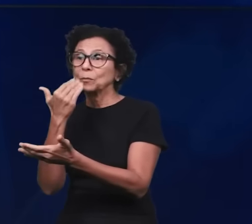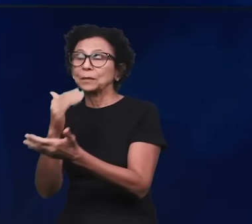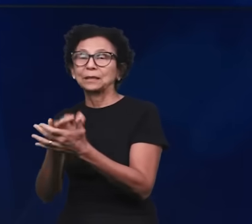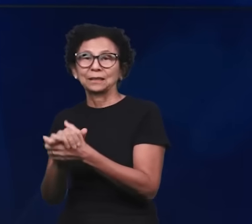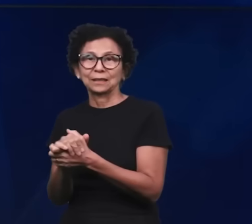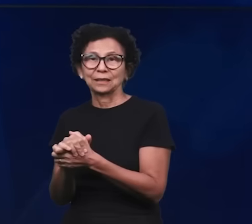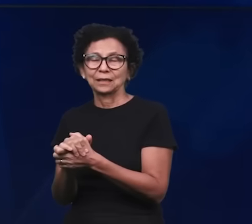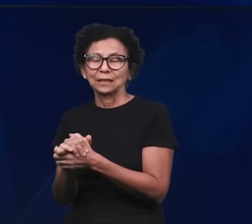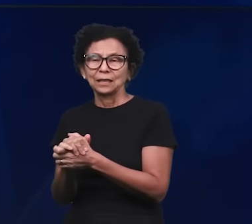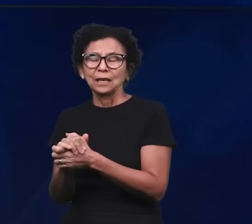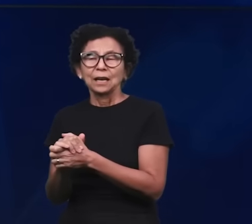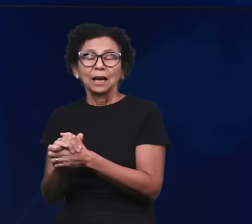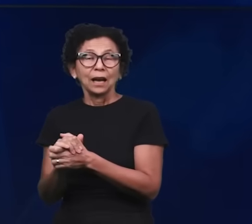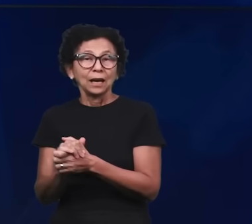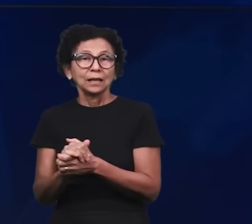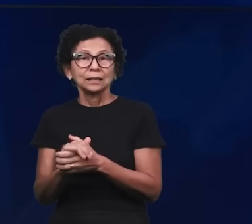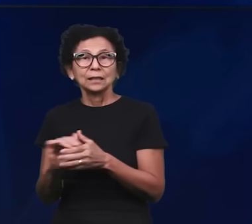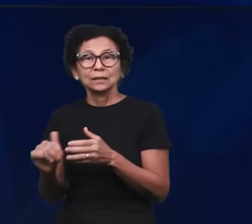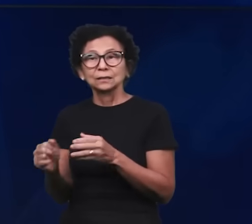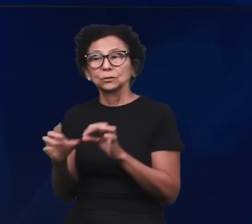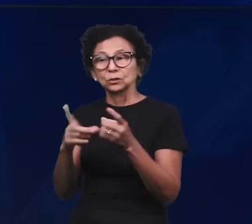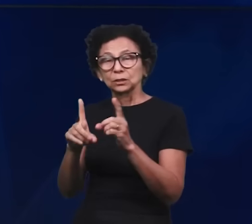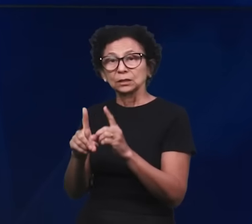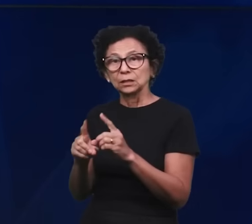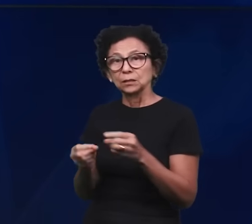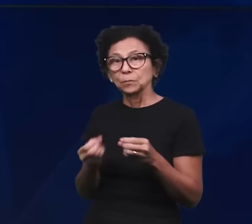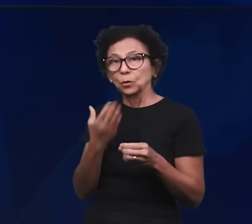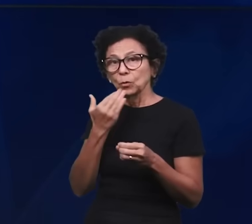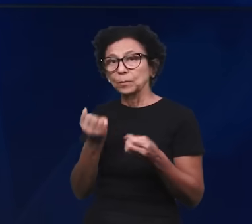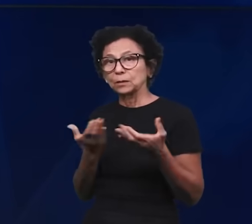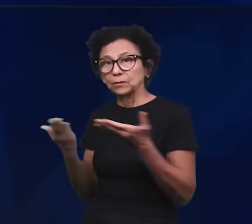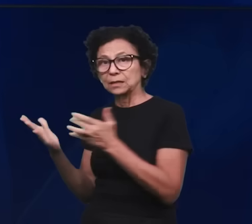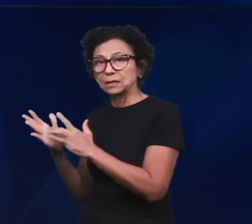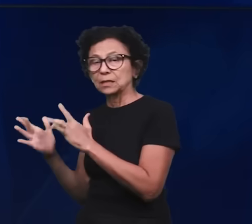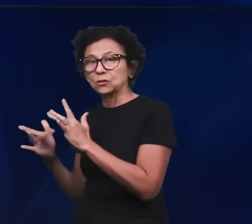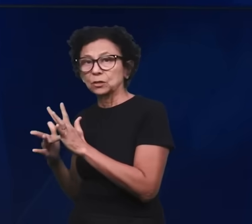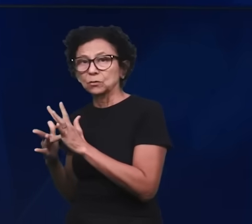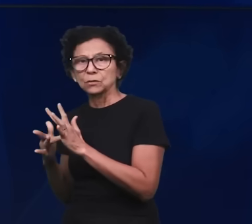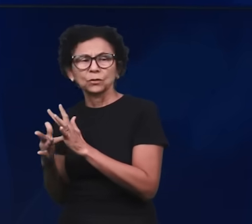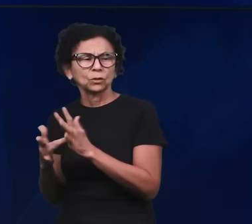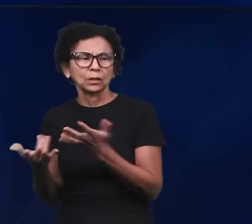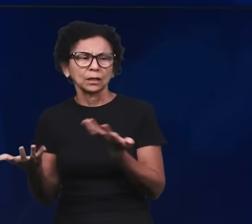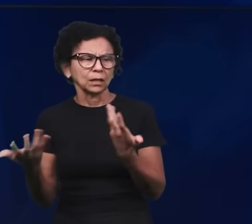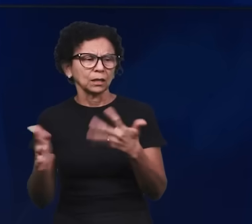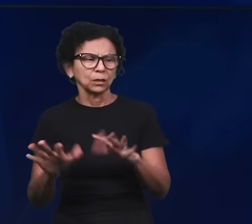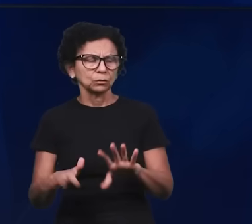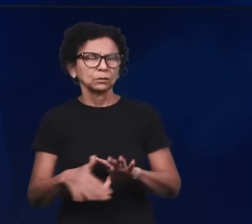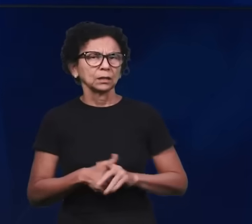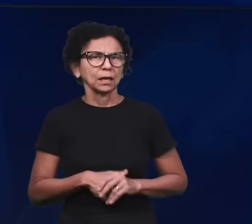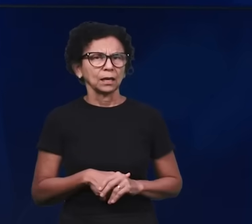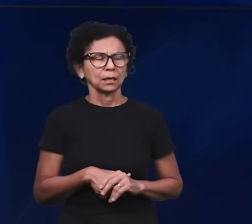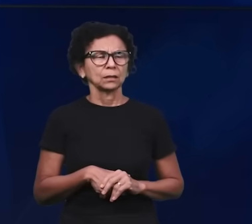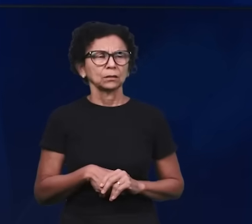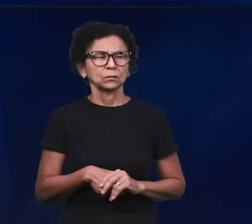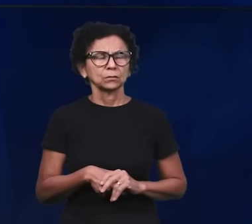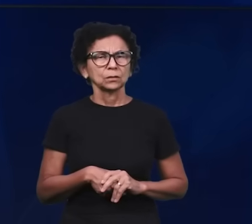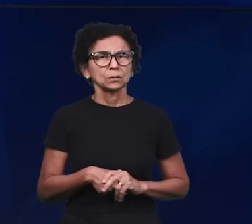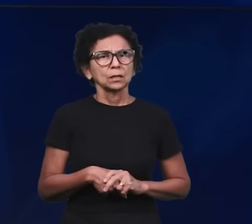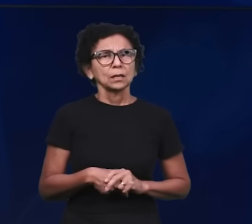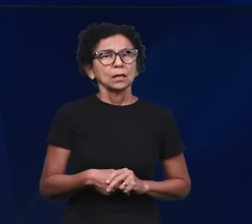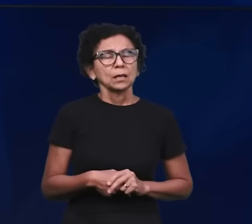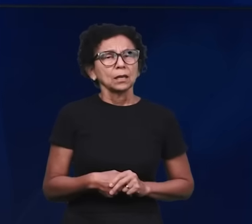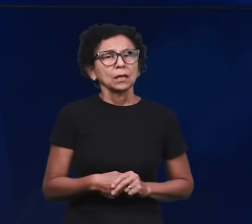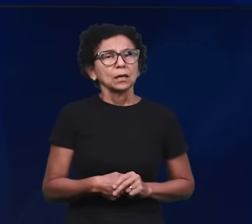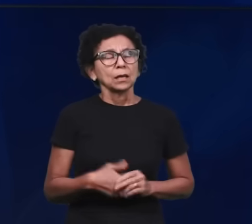fazer a vontade do meu Pai. Olha só. Então, meus irmãos, uma coisa é certa, aquela mulher, ela compreendeu que